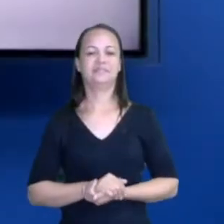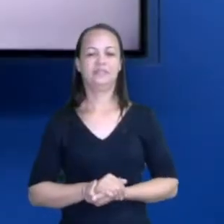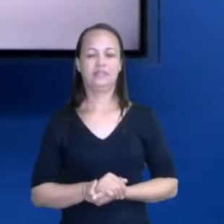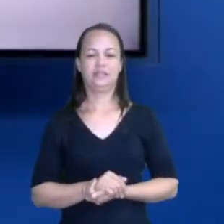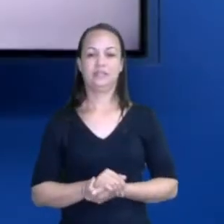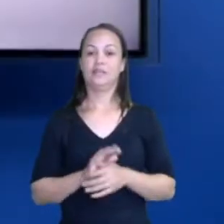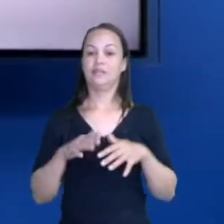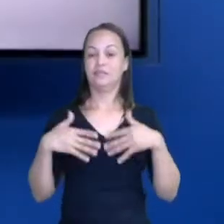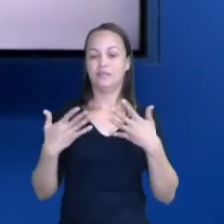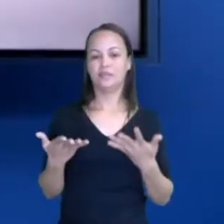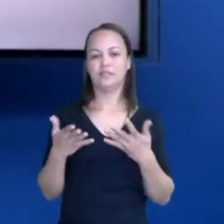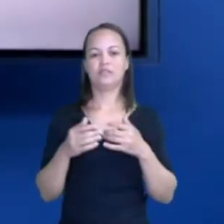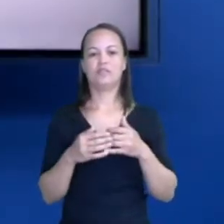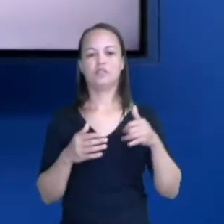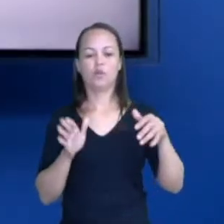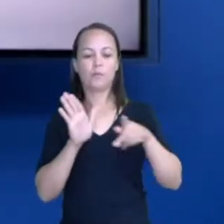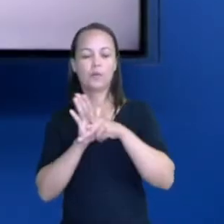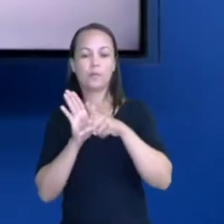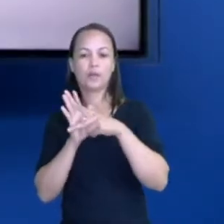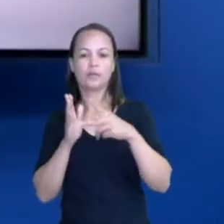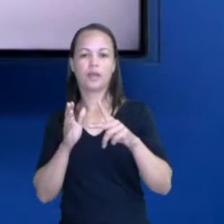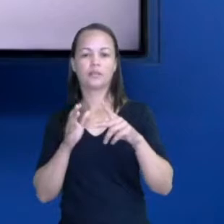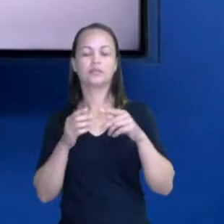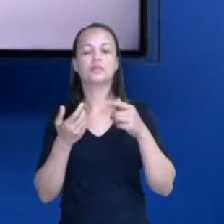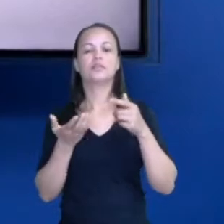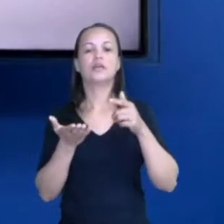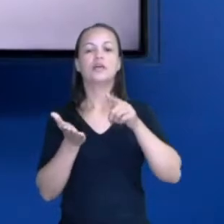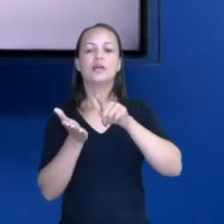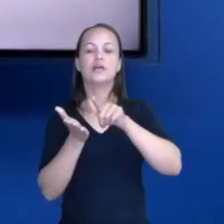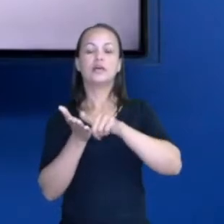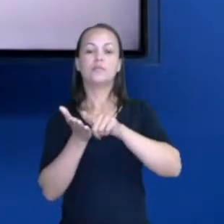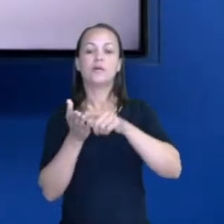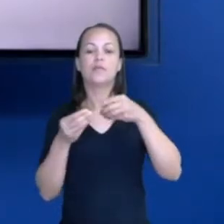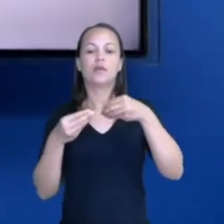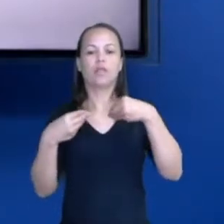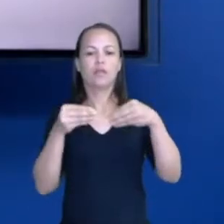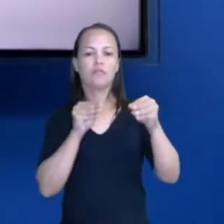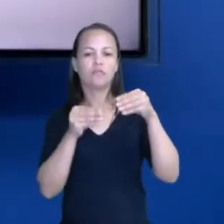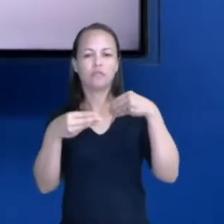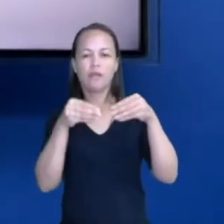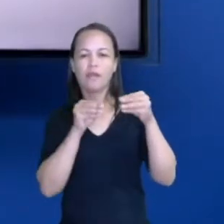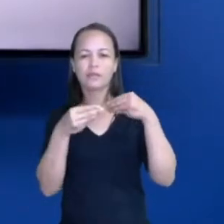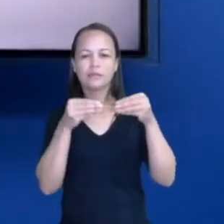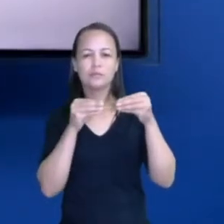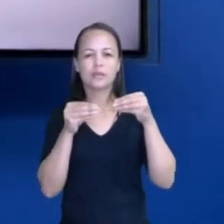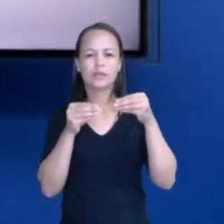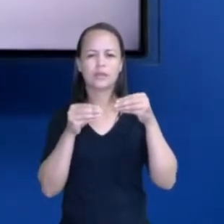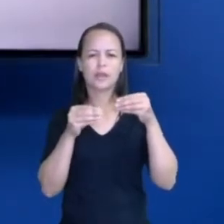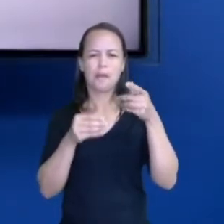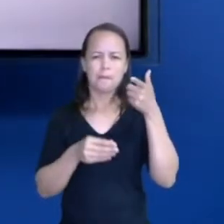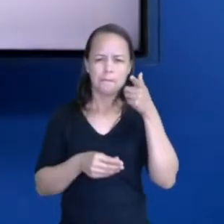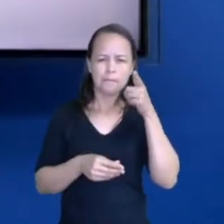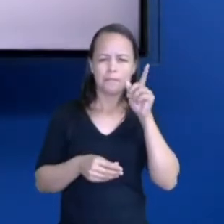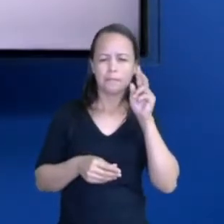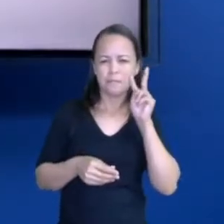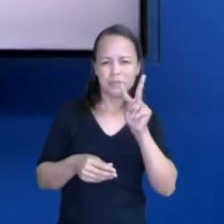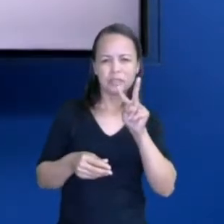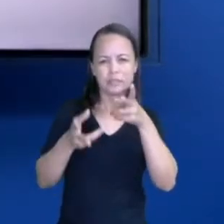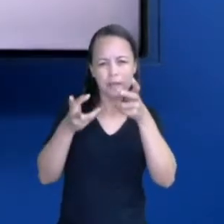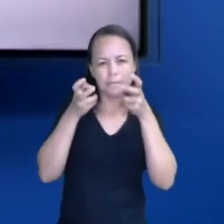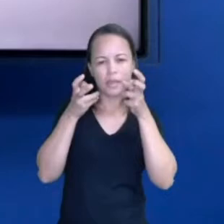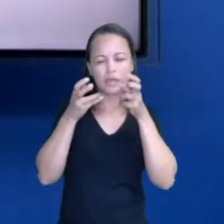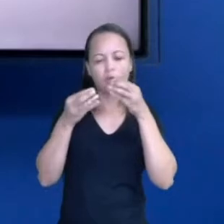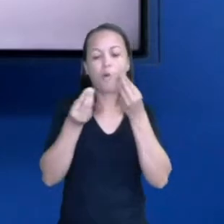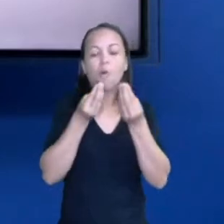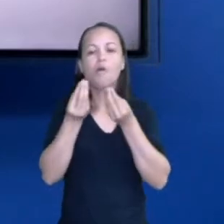Essa foi a segunda propriedade dos materiais, que foi a propriedade da flexibilidade. Perceberam como eu consegui manipular a folhinha